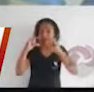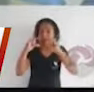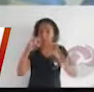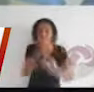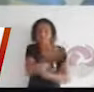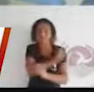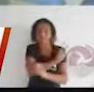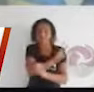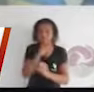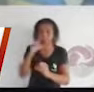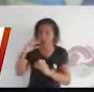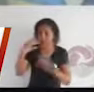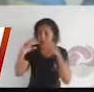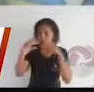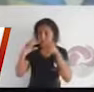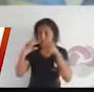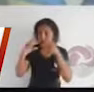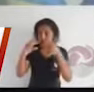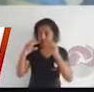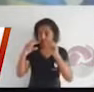Saúde informou que